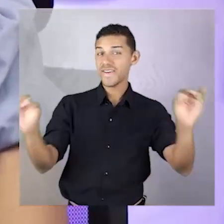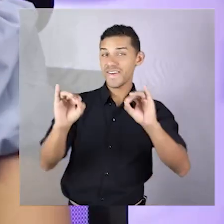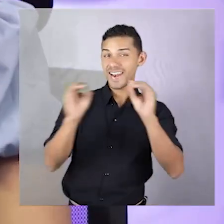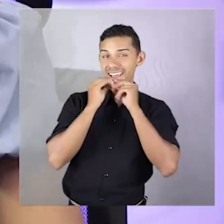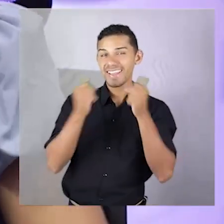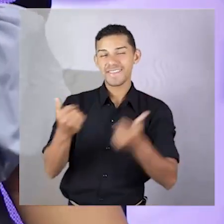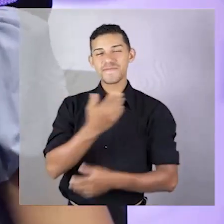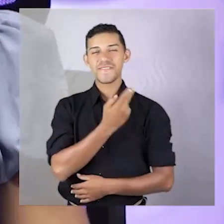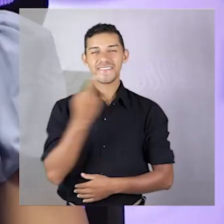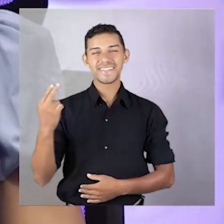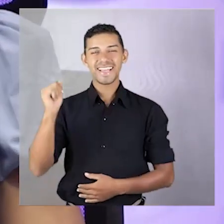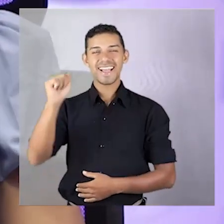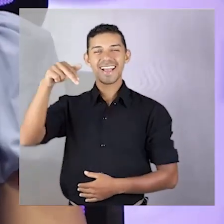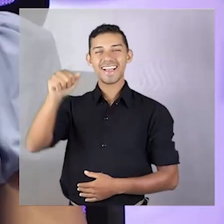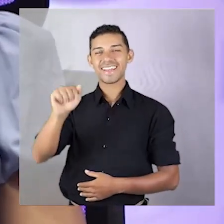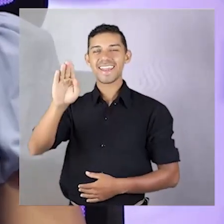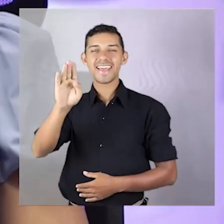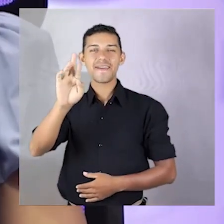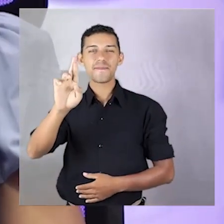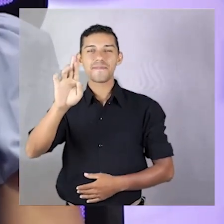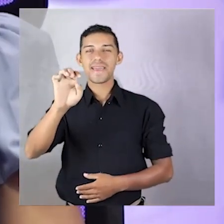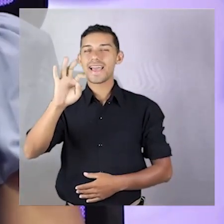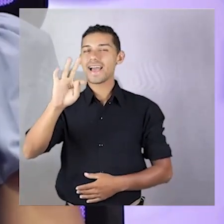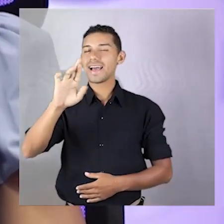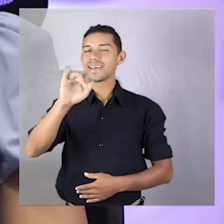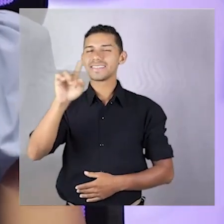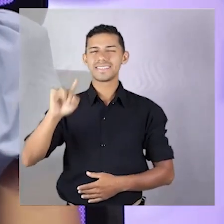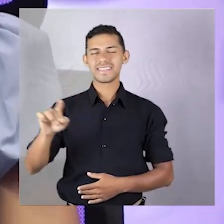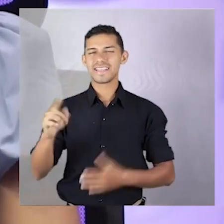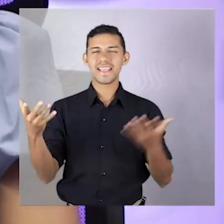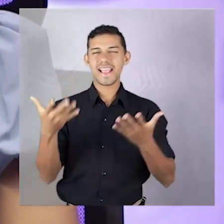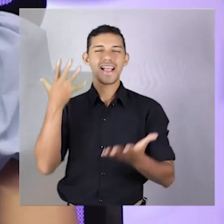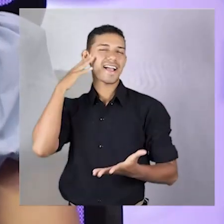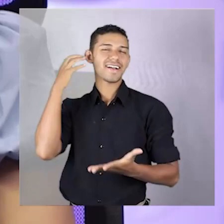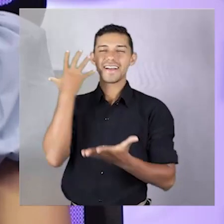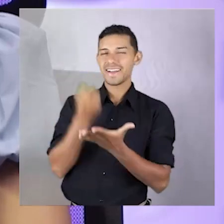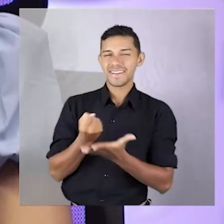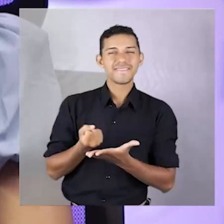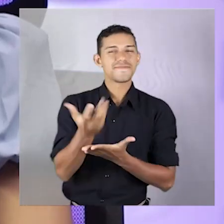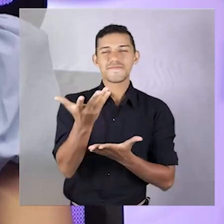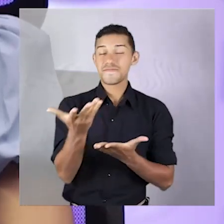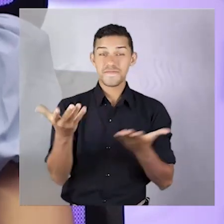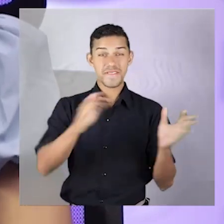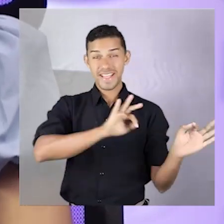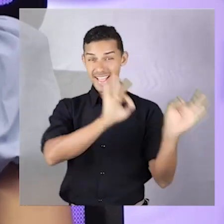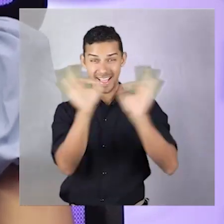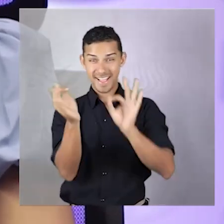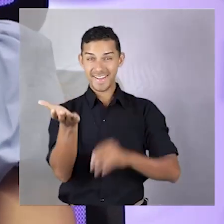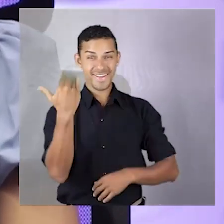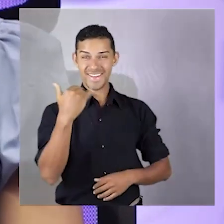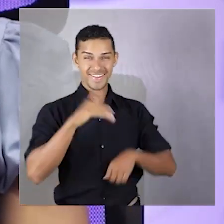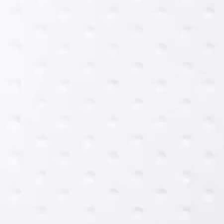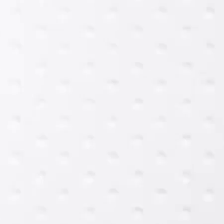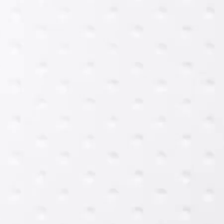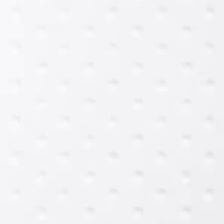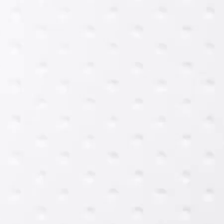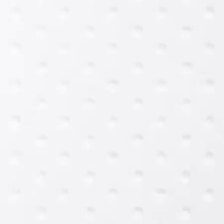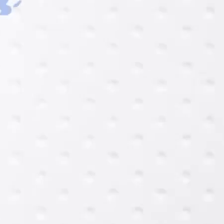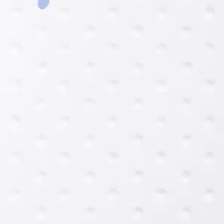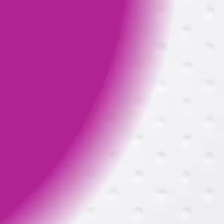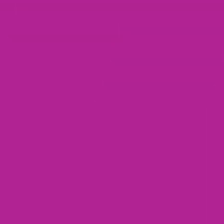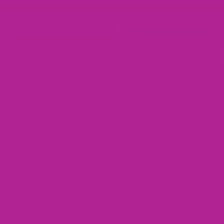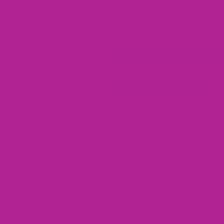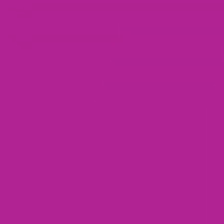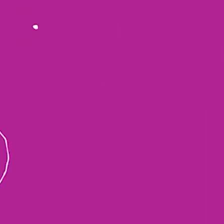Olá, pessoal! Me chamo Ana Beatriz e esse é mais um episódio do podcast Papo de Recreio. E aí, bora bater um papo?